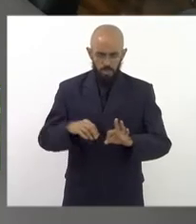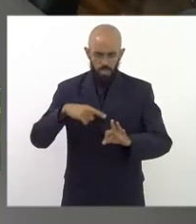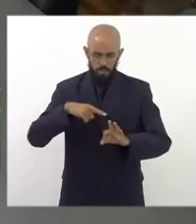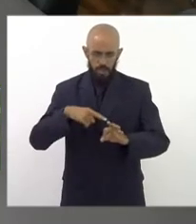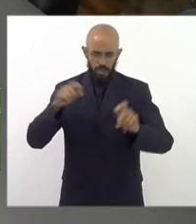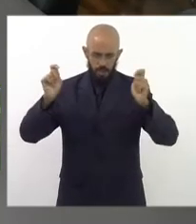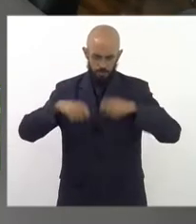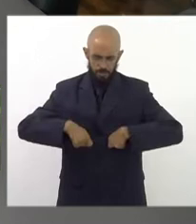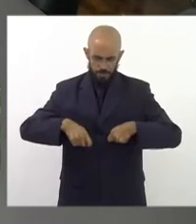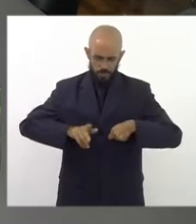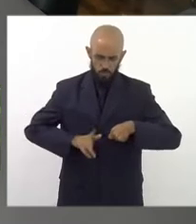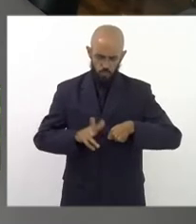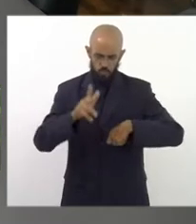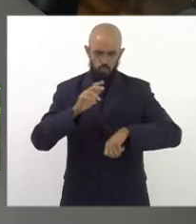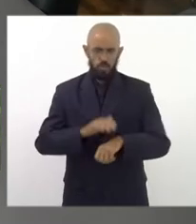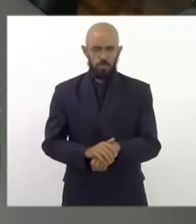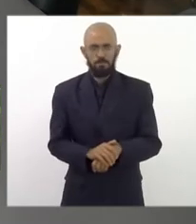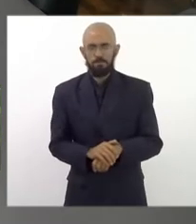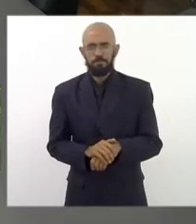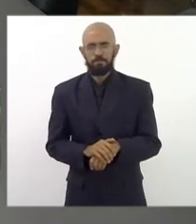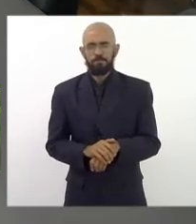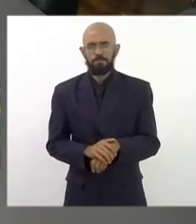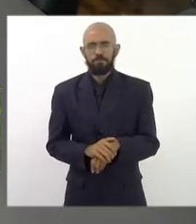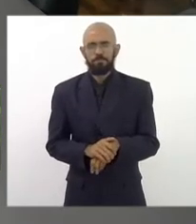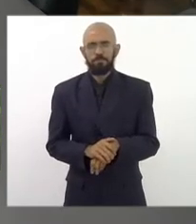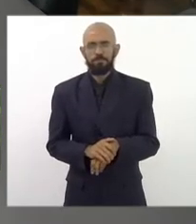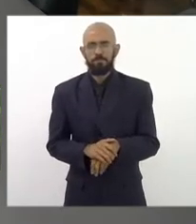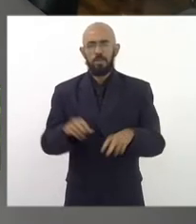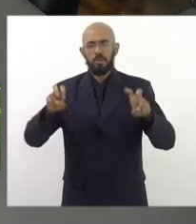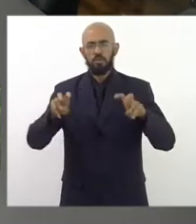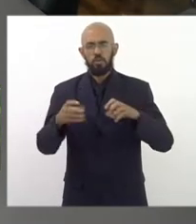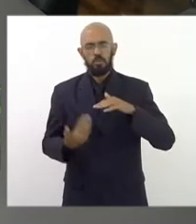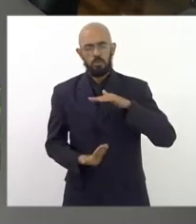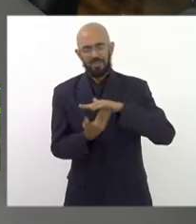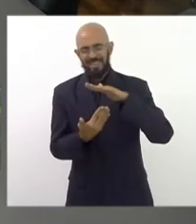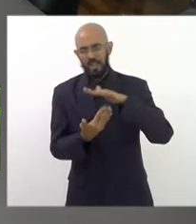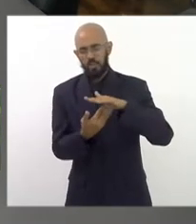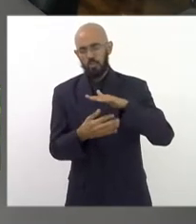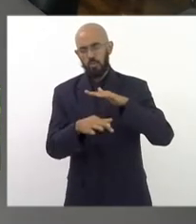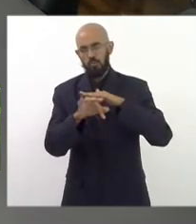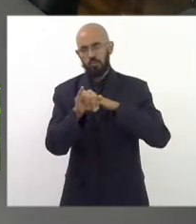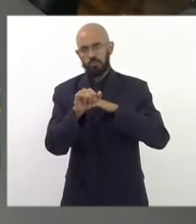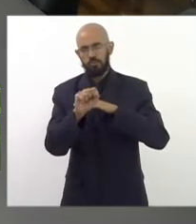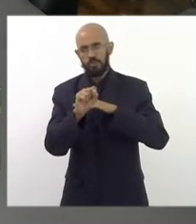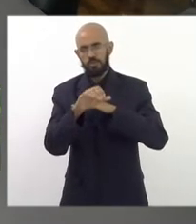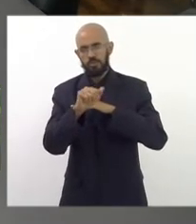de dar continuidade. A questão do teto fiscal,